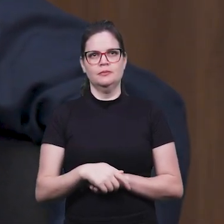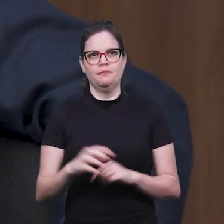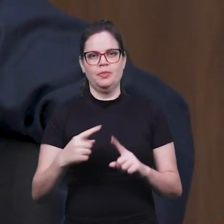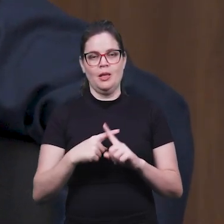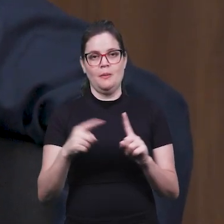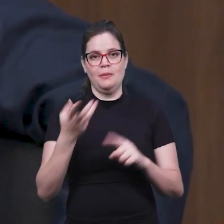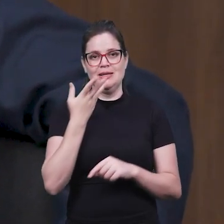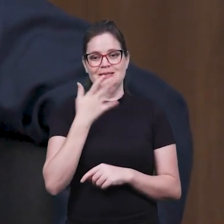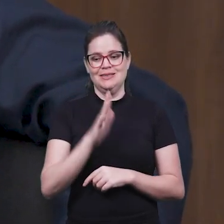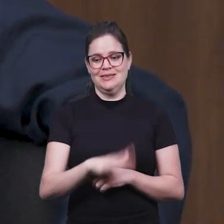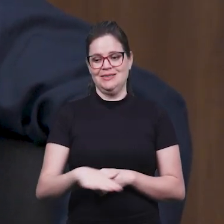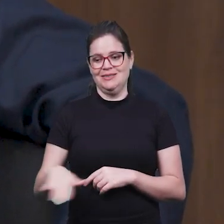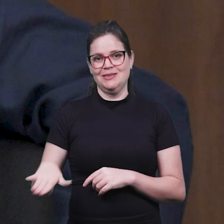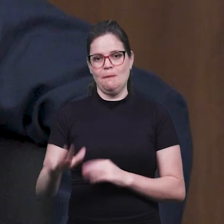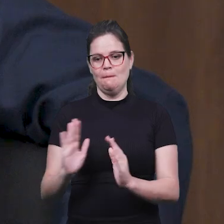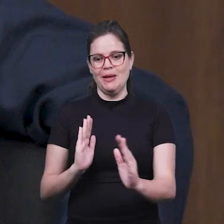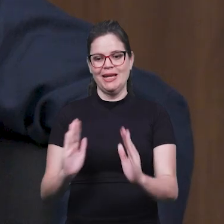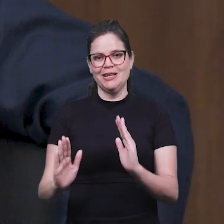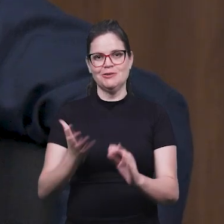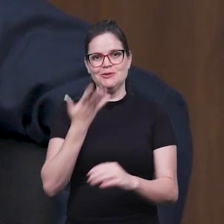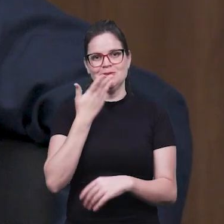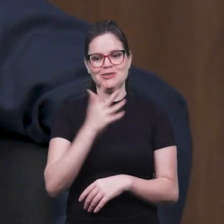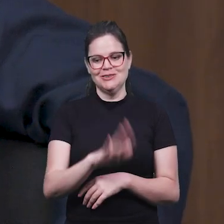delas, eu sempre